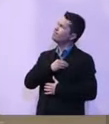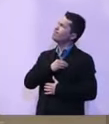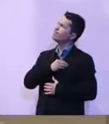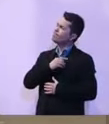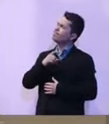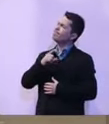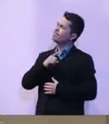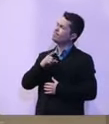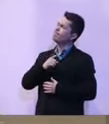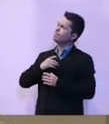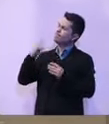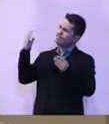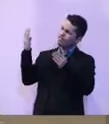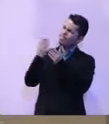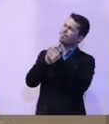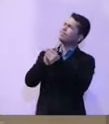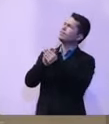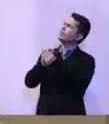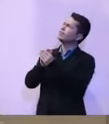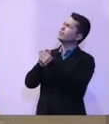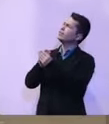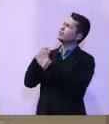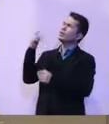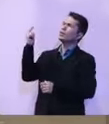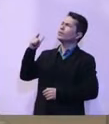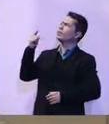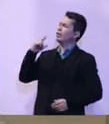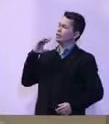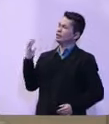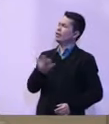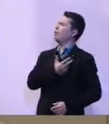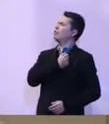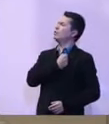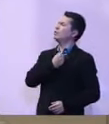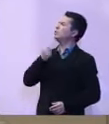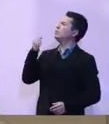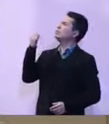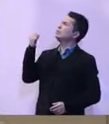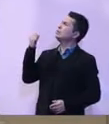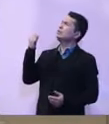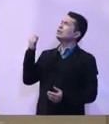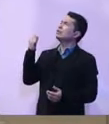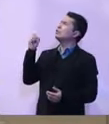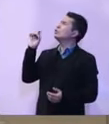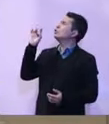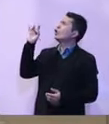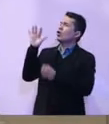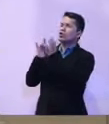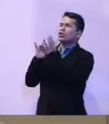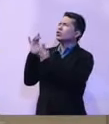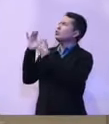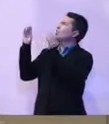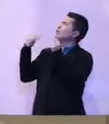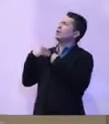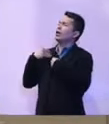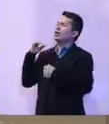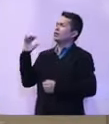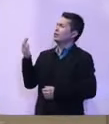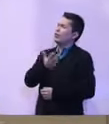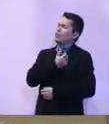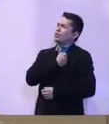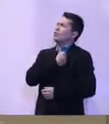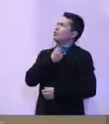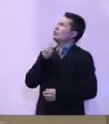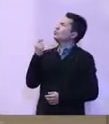condenado, e que não há salvação para mim a não ser naquilo que o Senhor fez na cruz do Calvário. porque Tu és